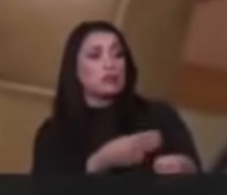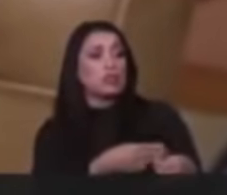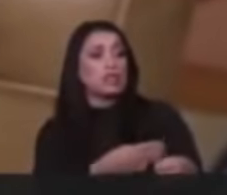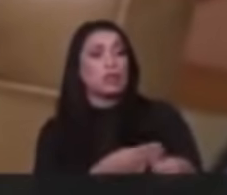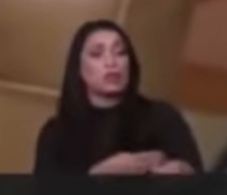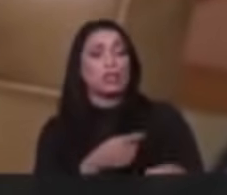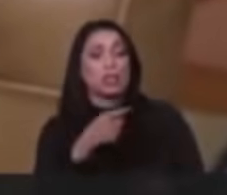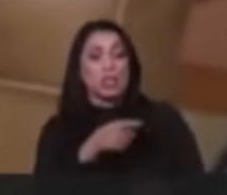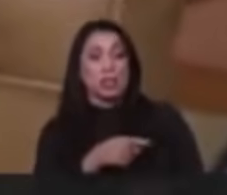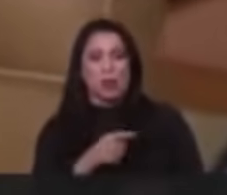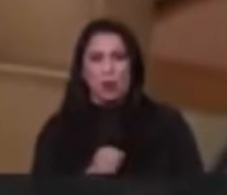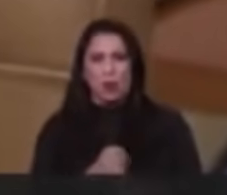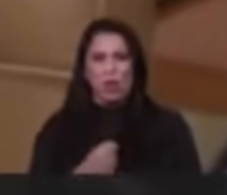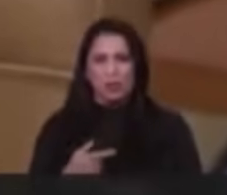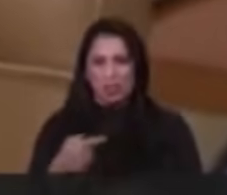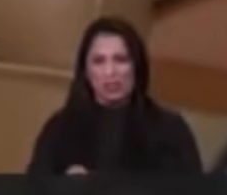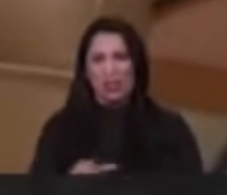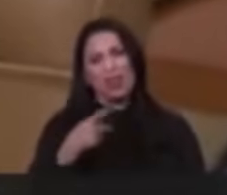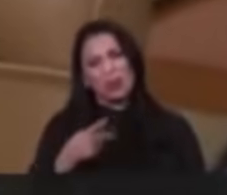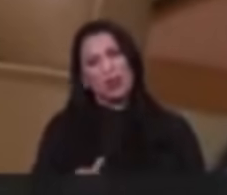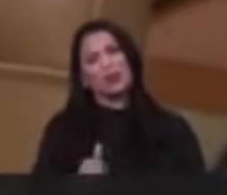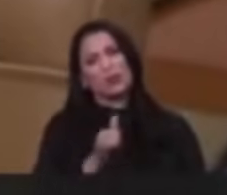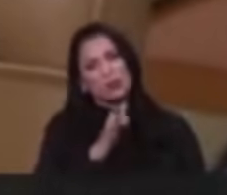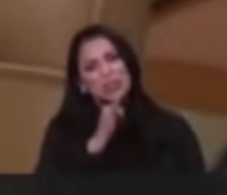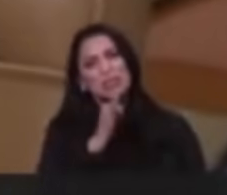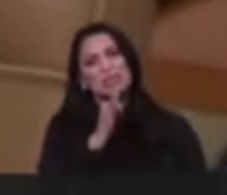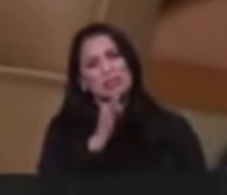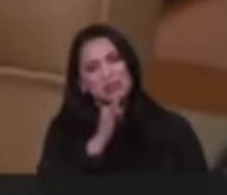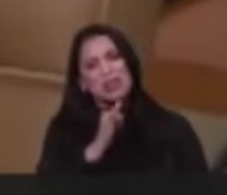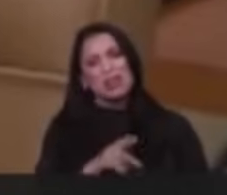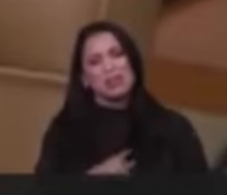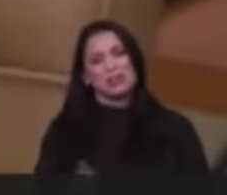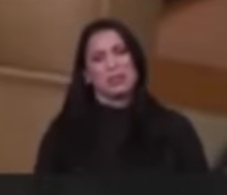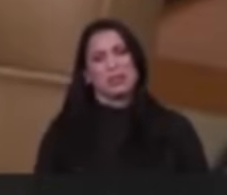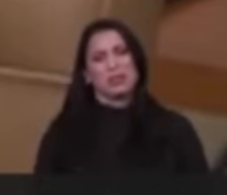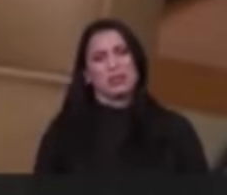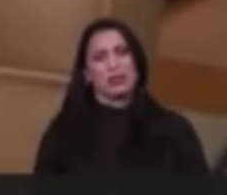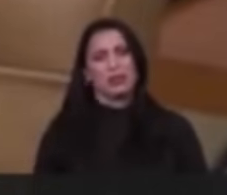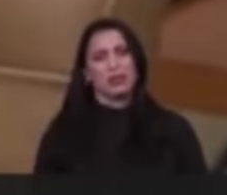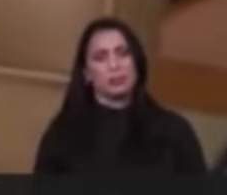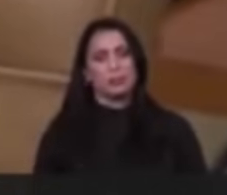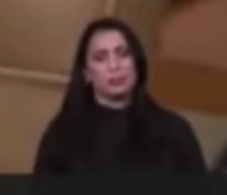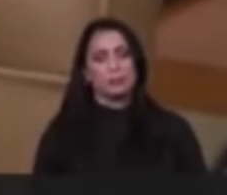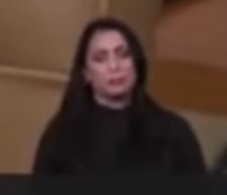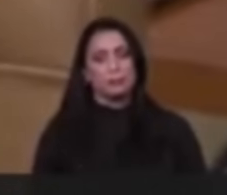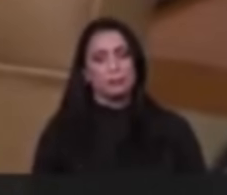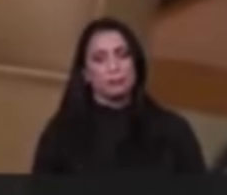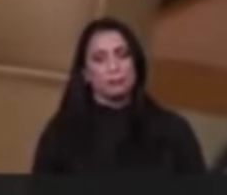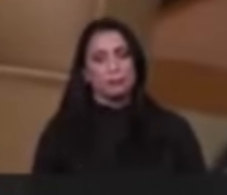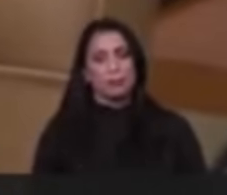vem. E eu digo com tristeza, presidente, que o